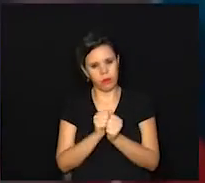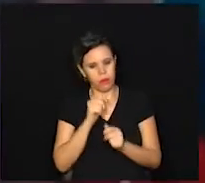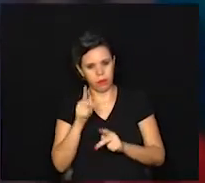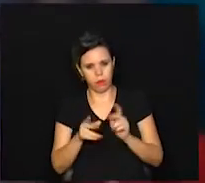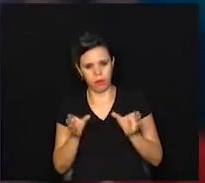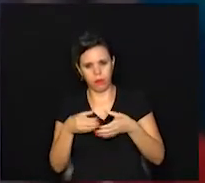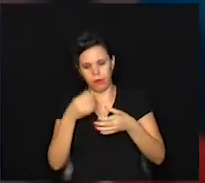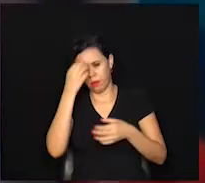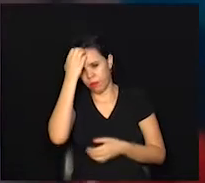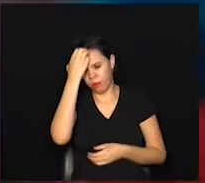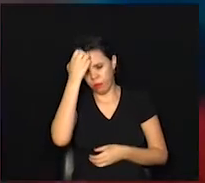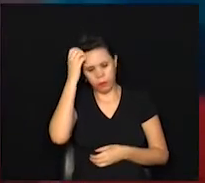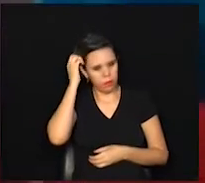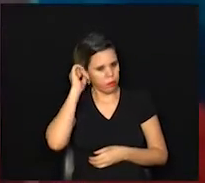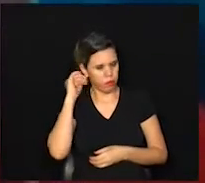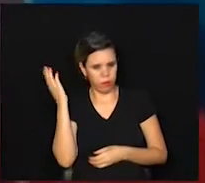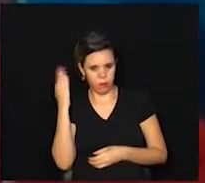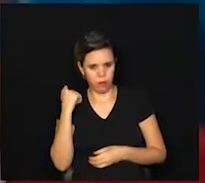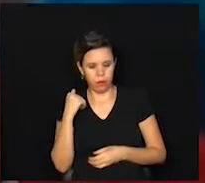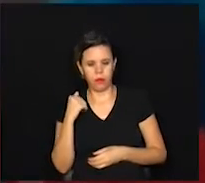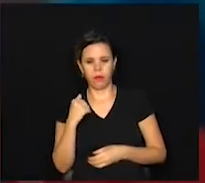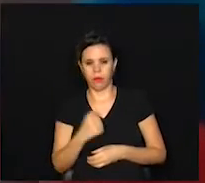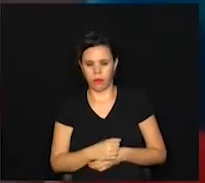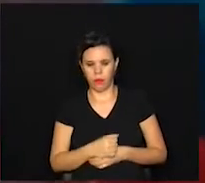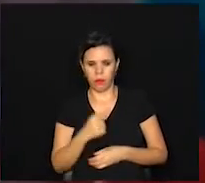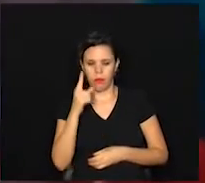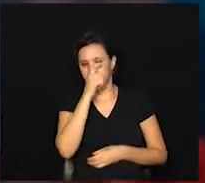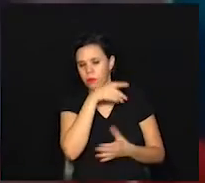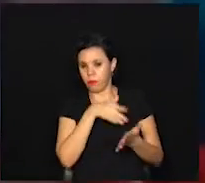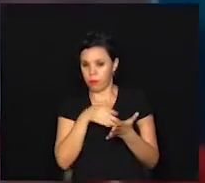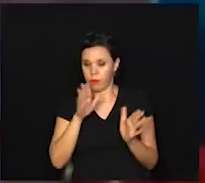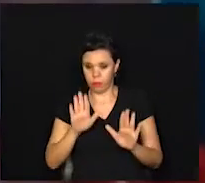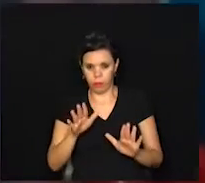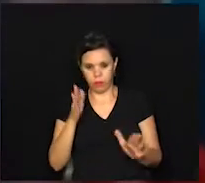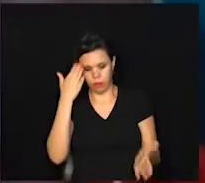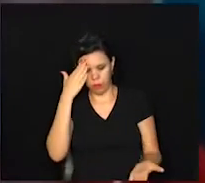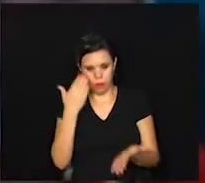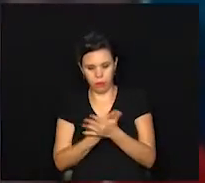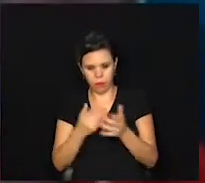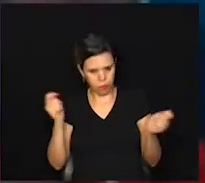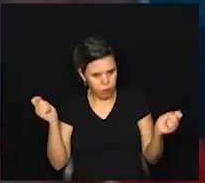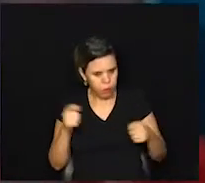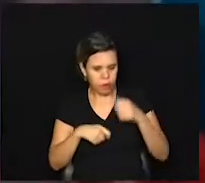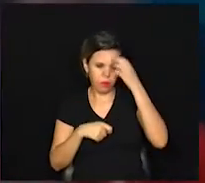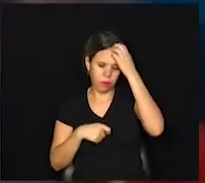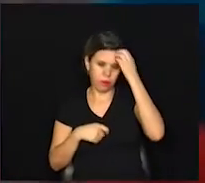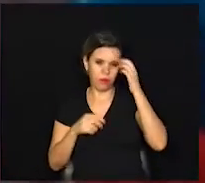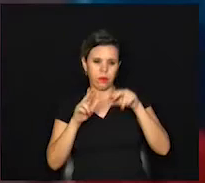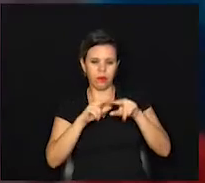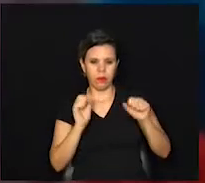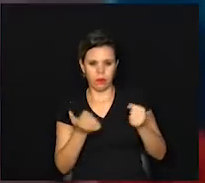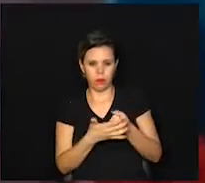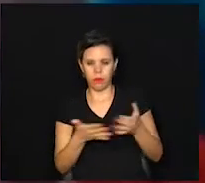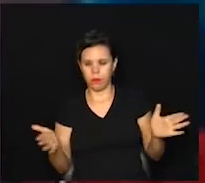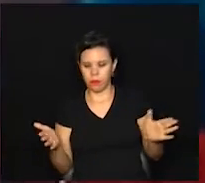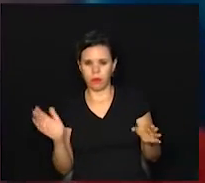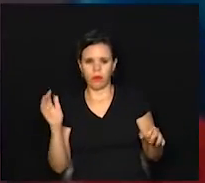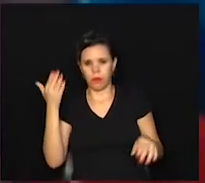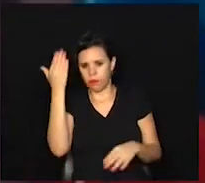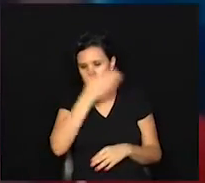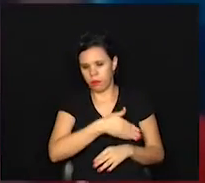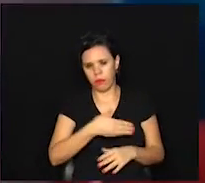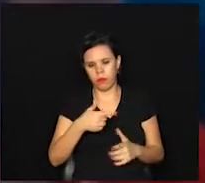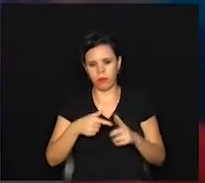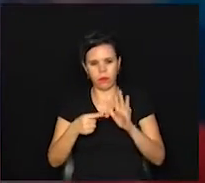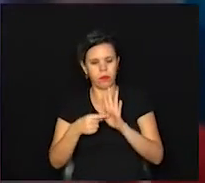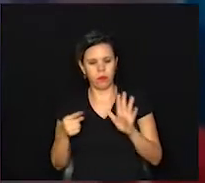comissão, sabendo das dificuldades, mas acreditando nesse potencial. A pandemia tem revelado